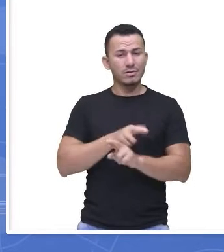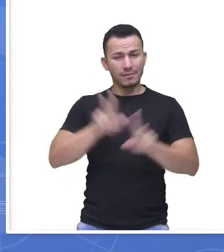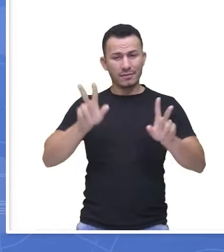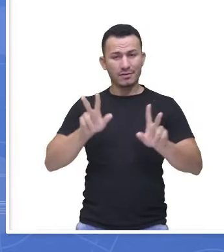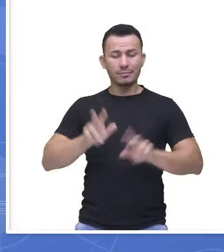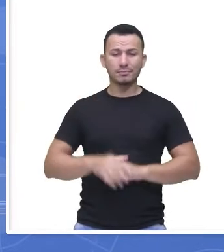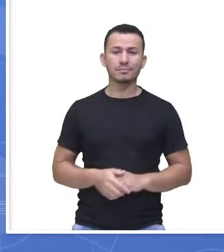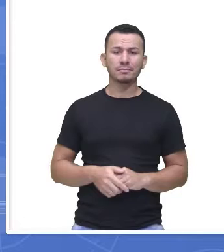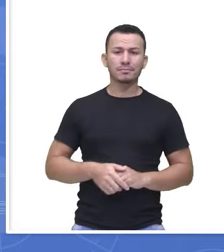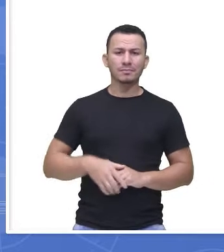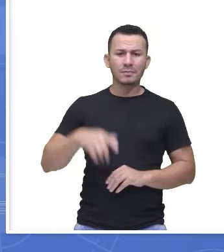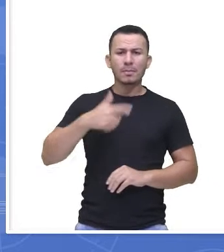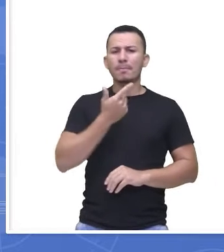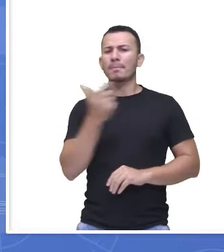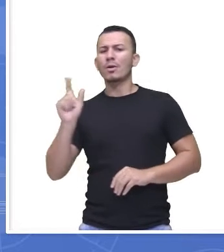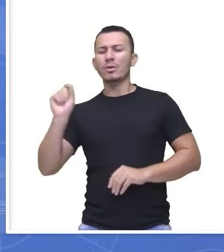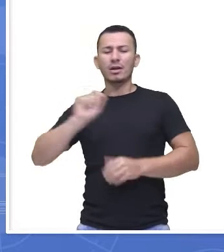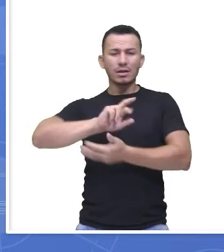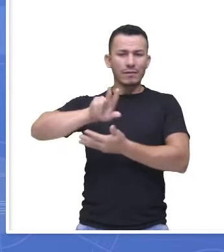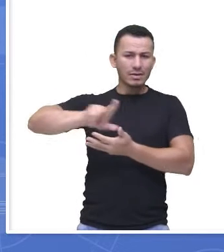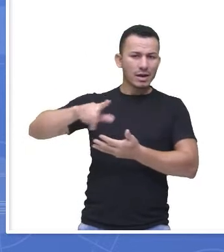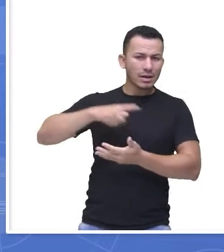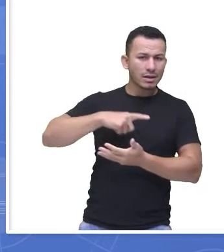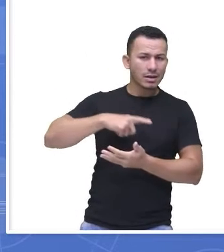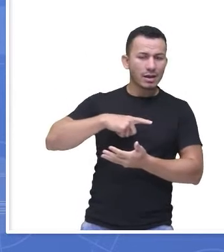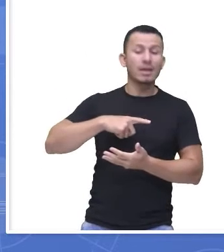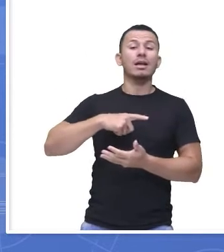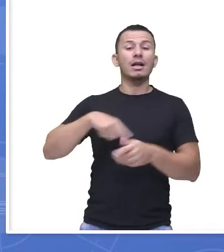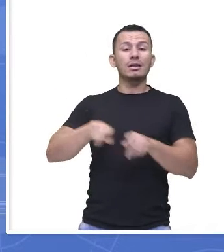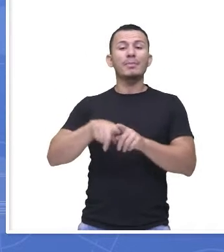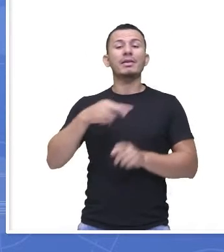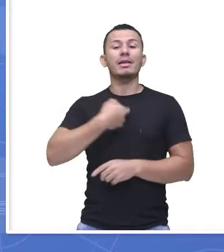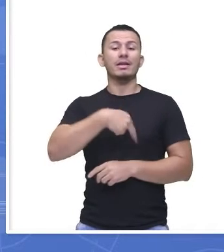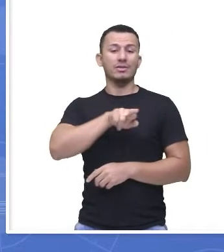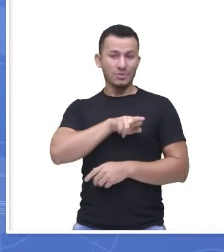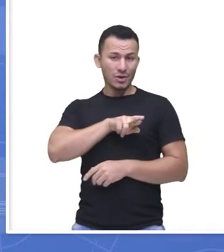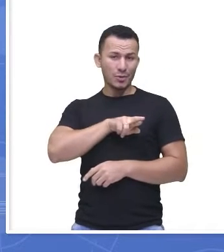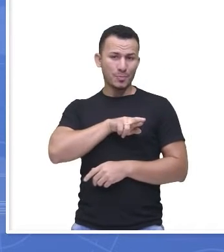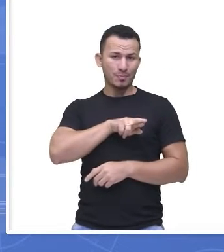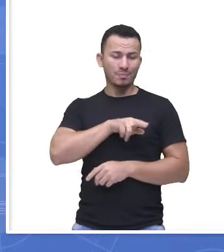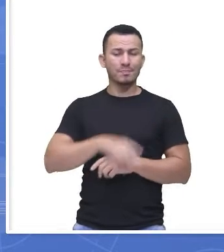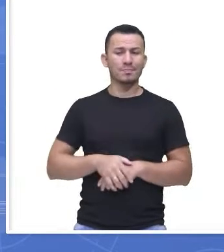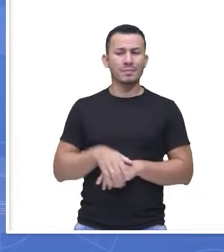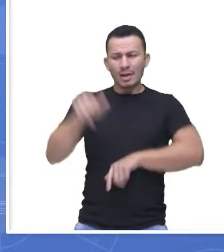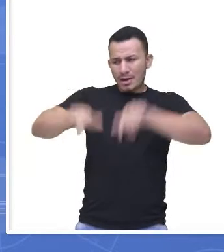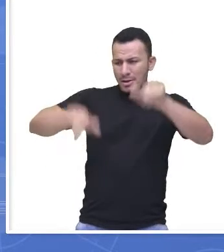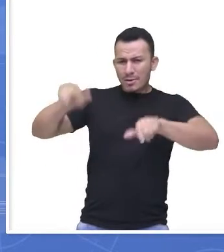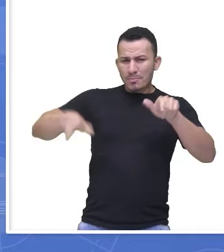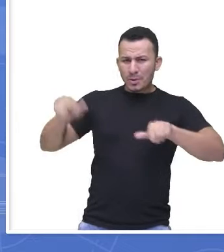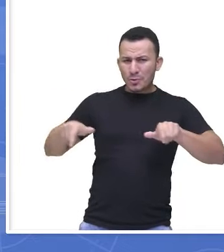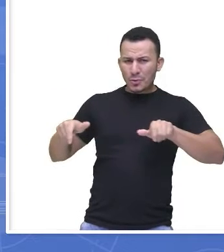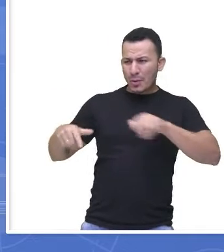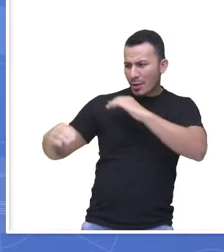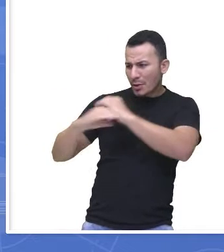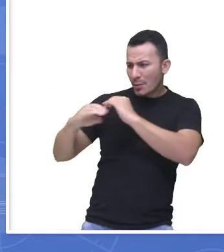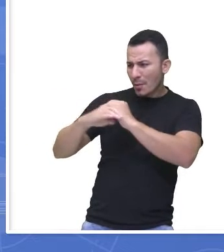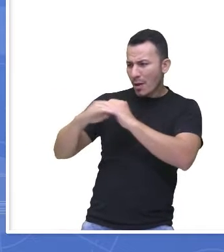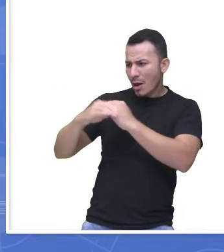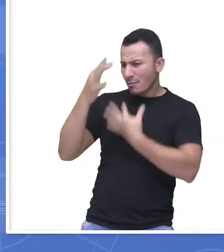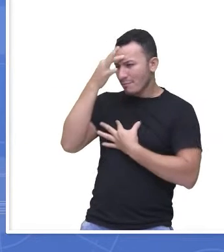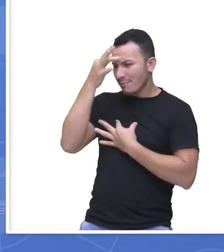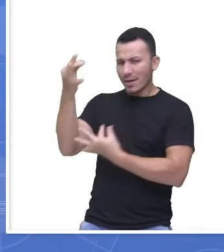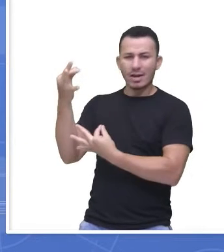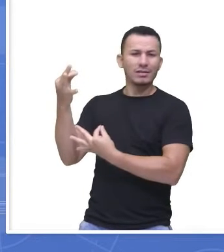mais diversidade? Tem a diversidade religiosa. Nem todo mundo tem a mesma fé, né?